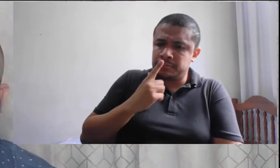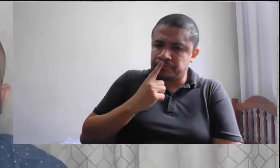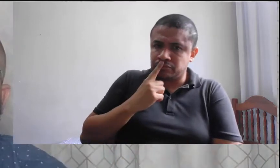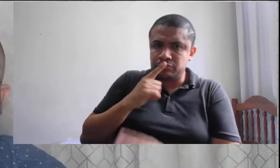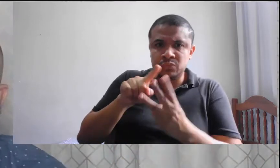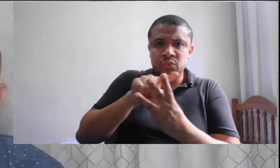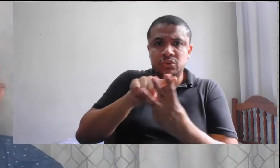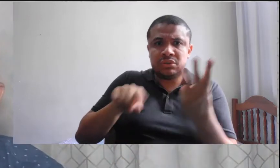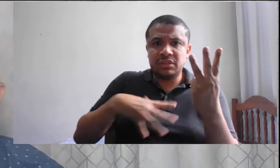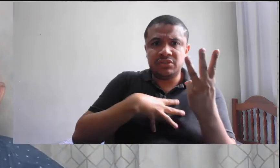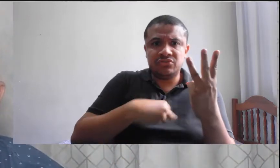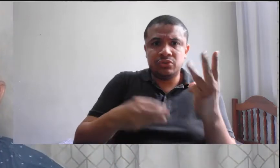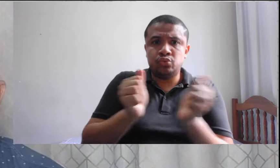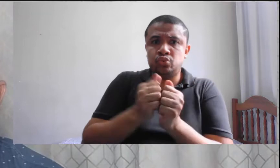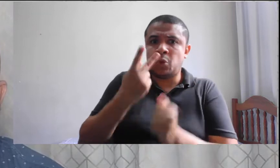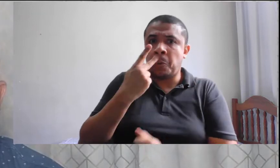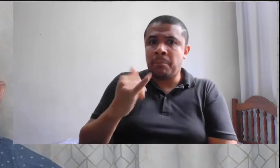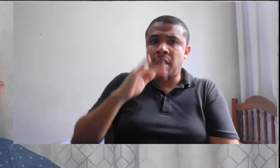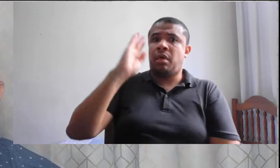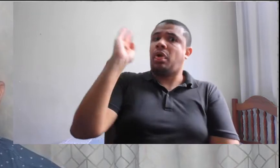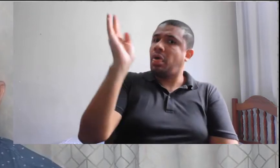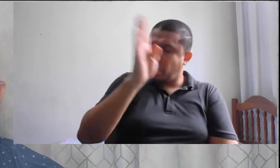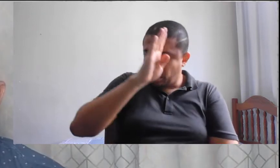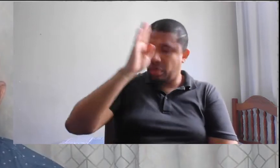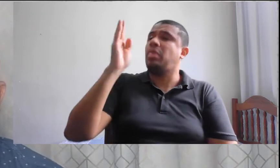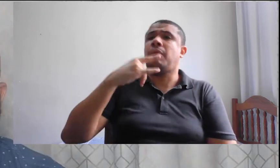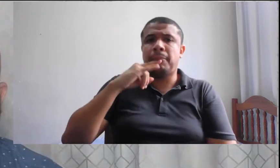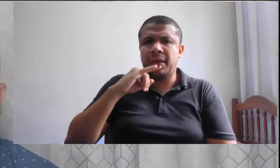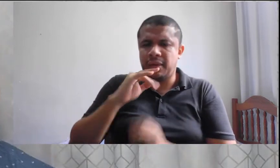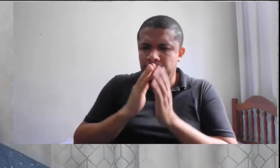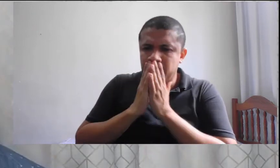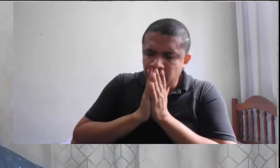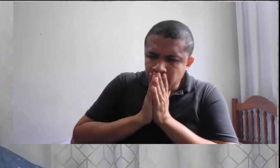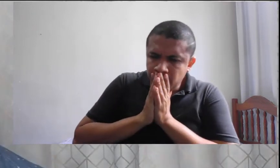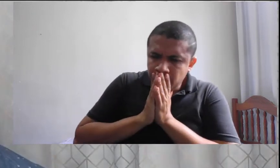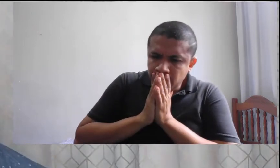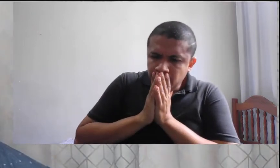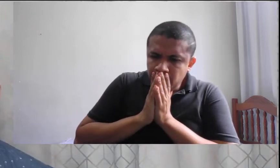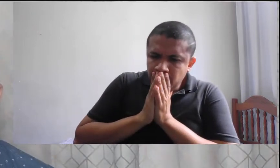e nós 3 filhos, crianças, naquela situação,